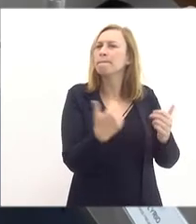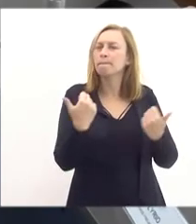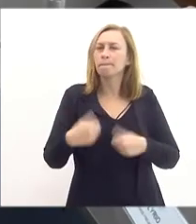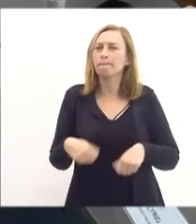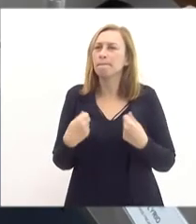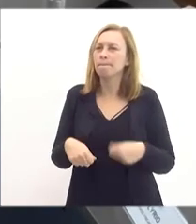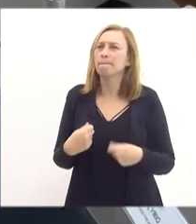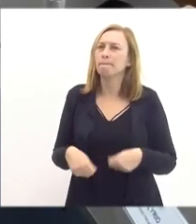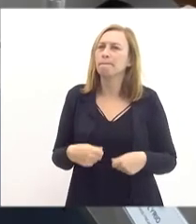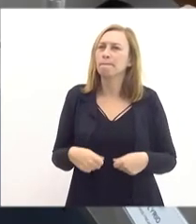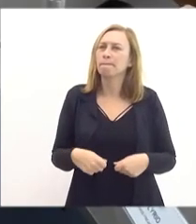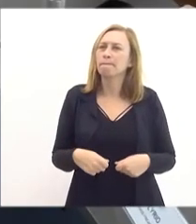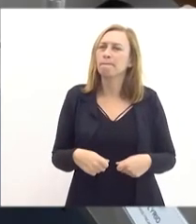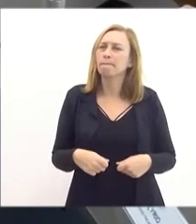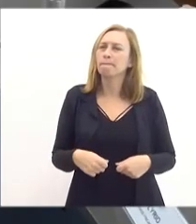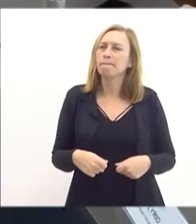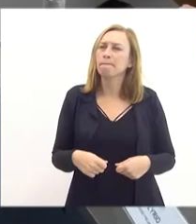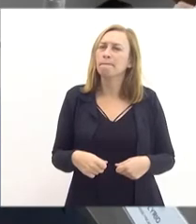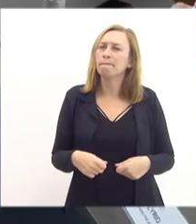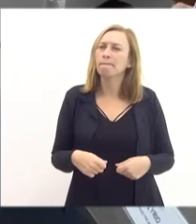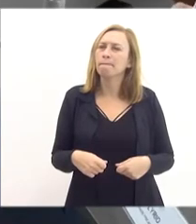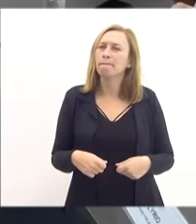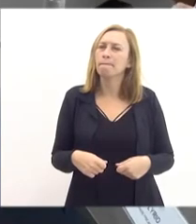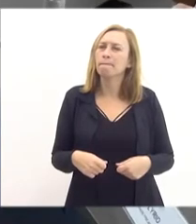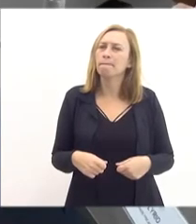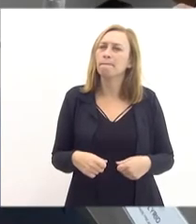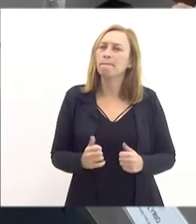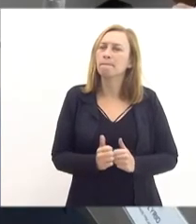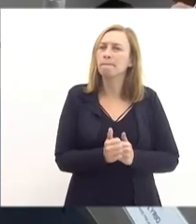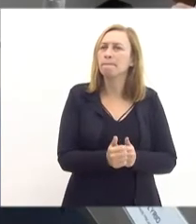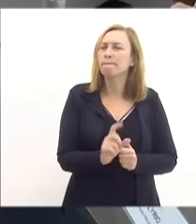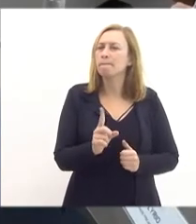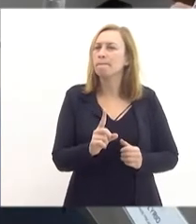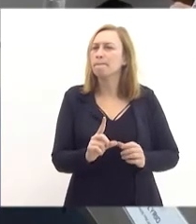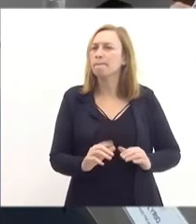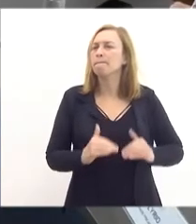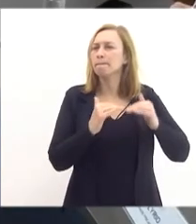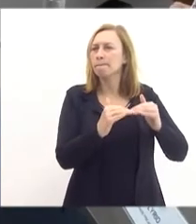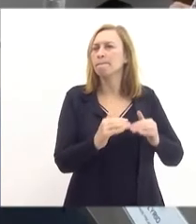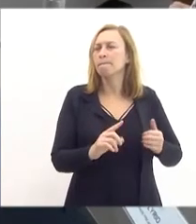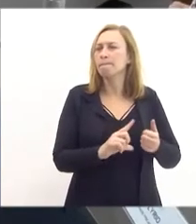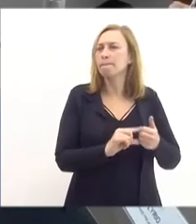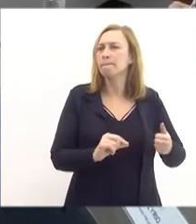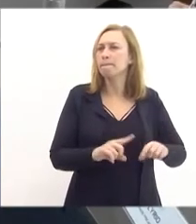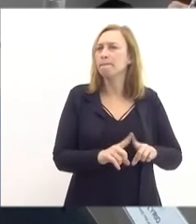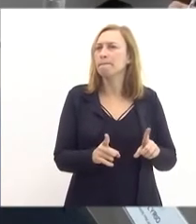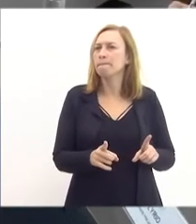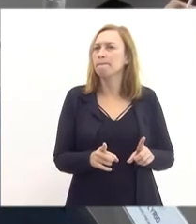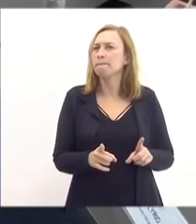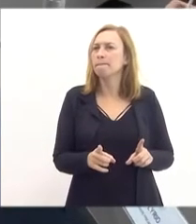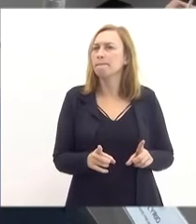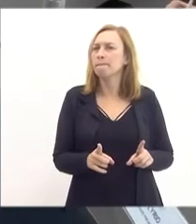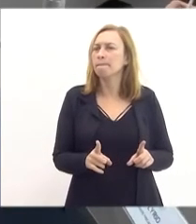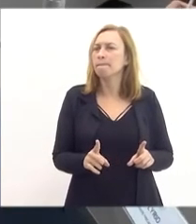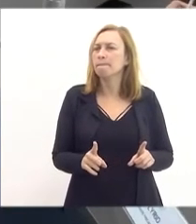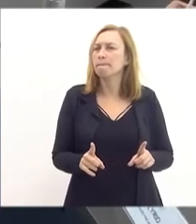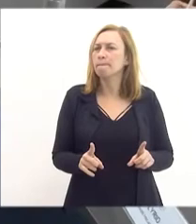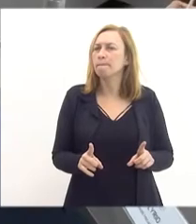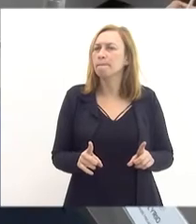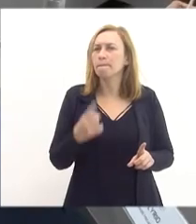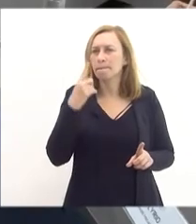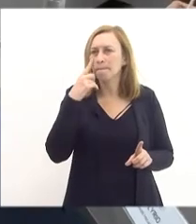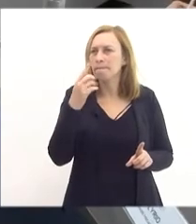caso a gente ande, não com a supressão do artigo, mas um cálculo autarial, para